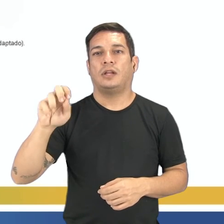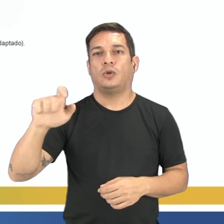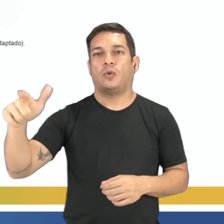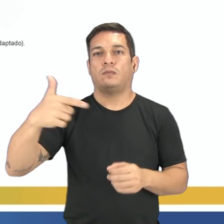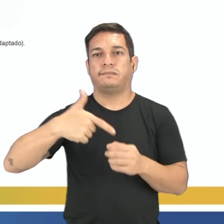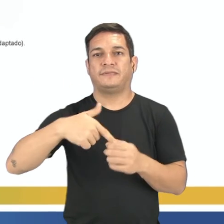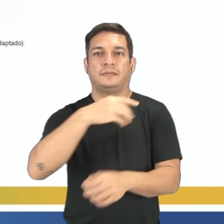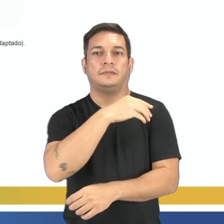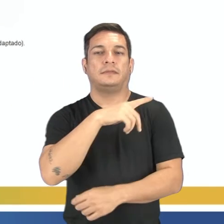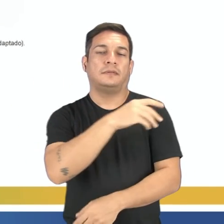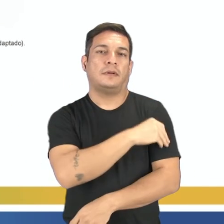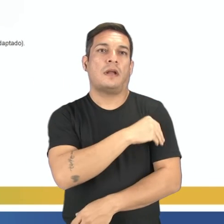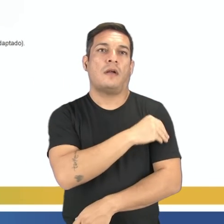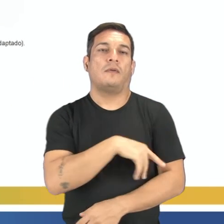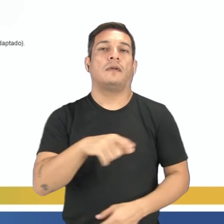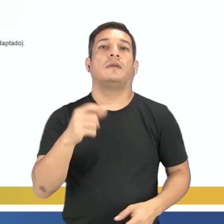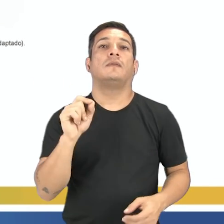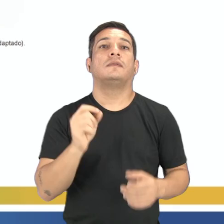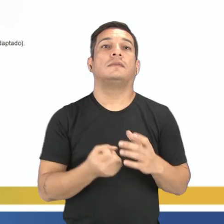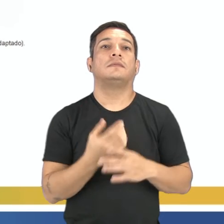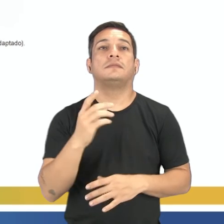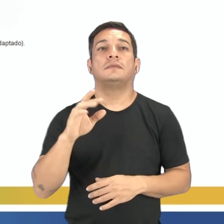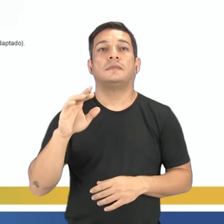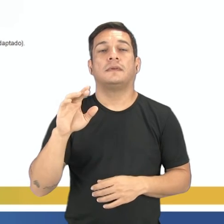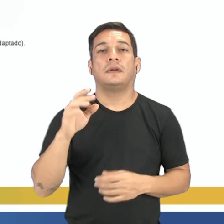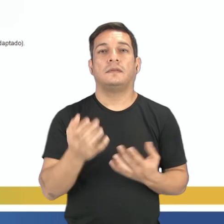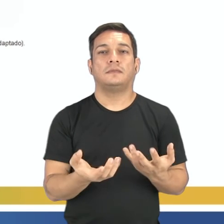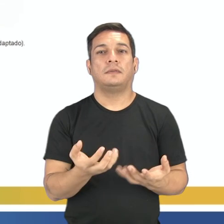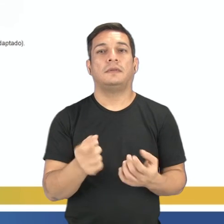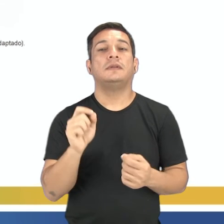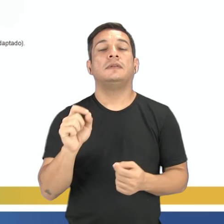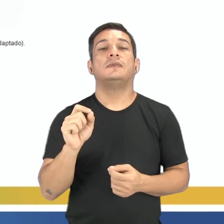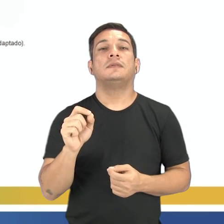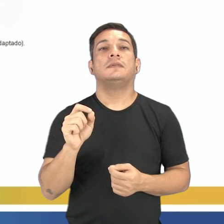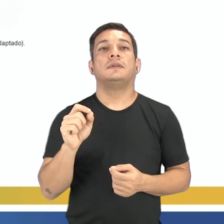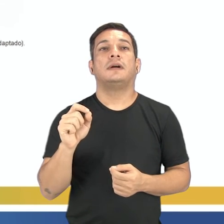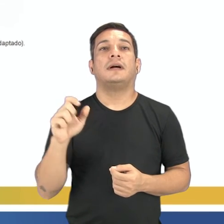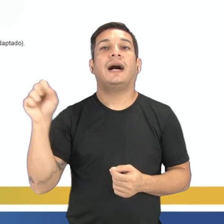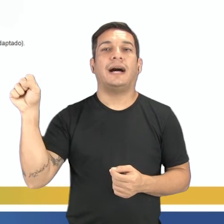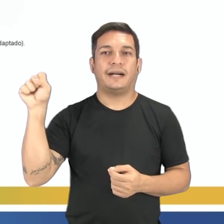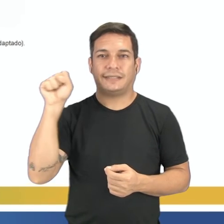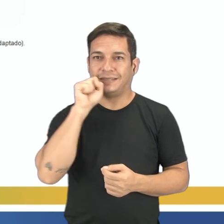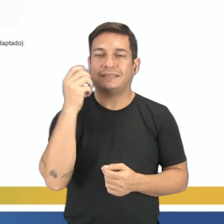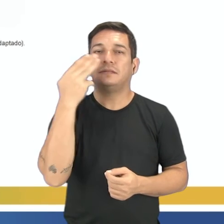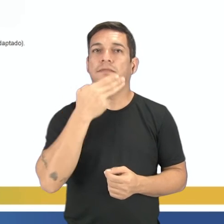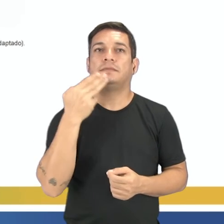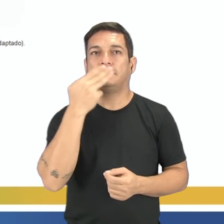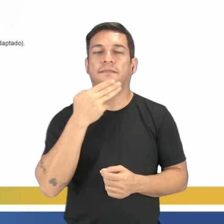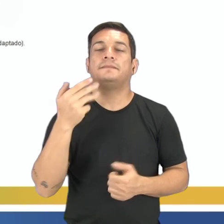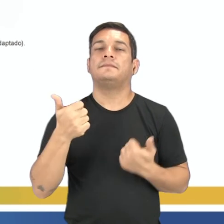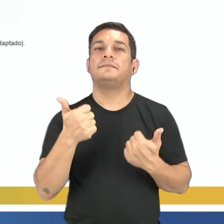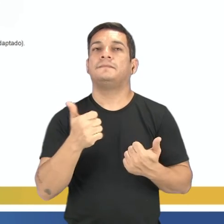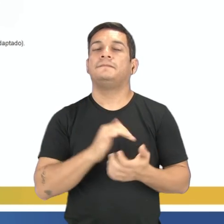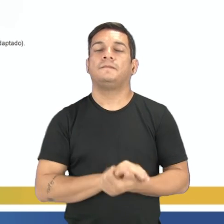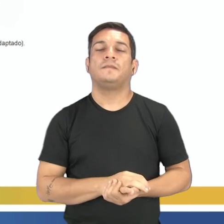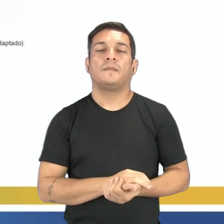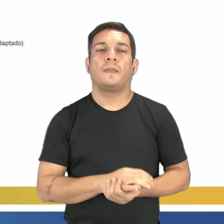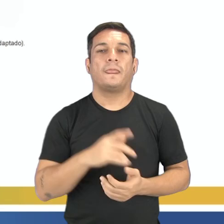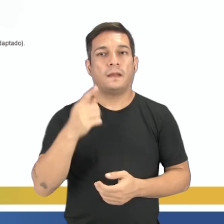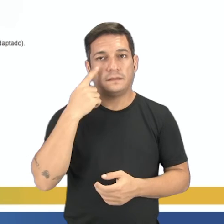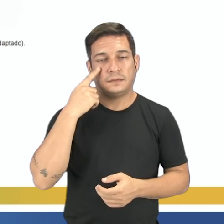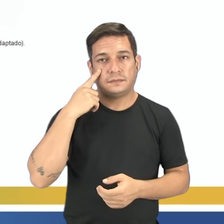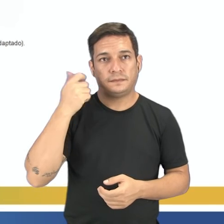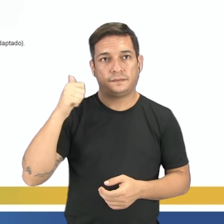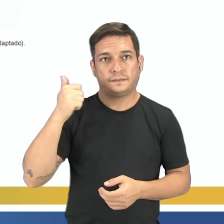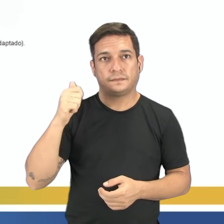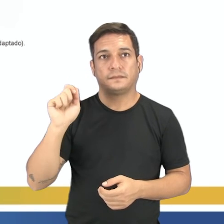produzido quando? A partir da fermentação da cana-de-açúcar, né? Então, analisando